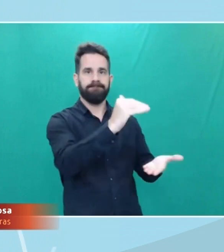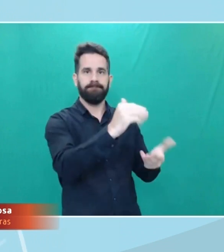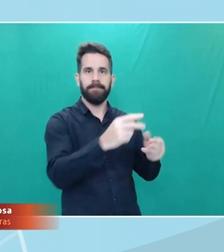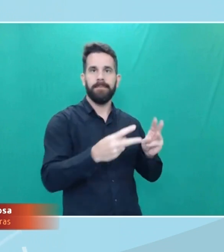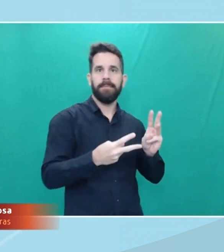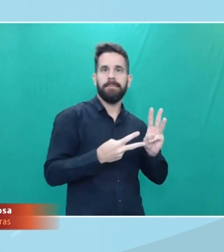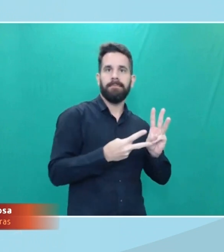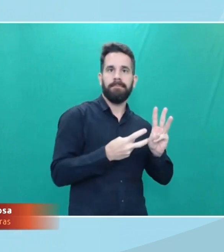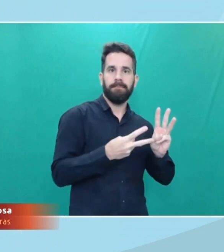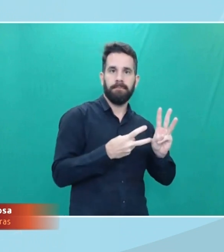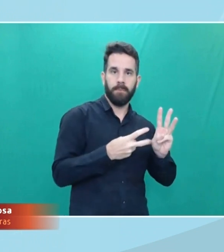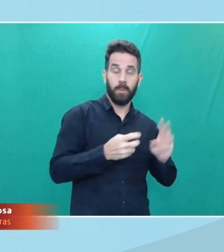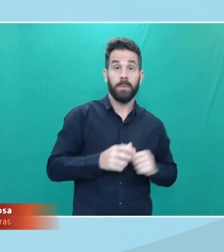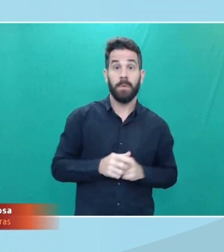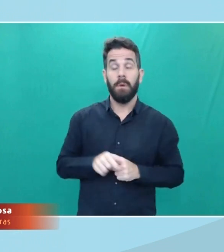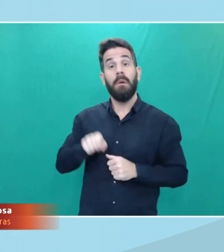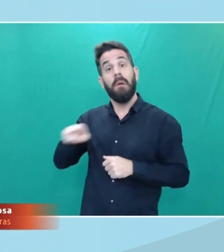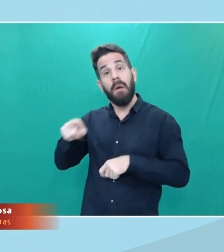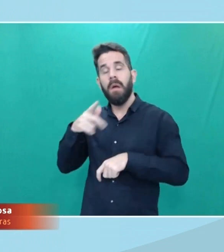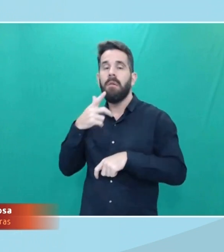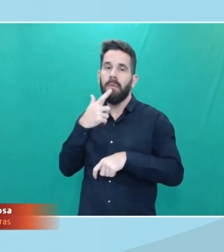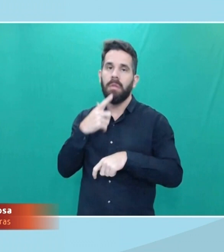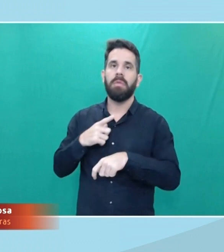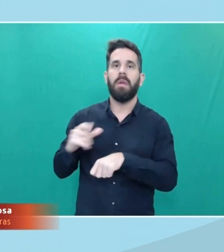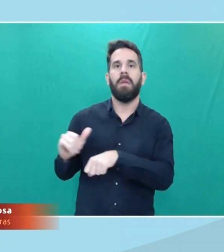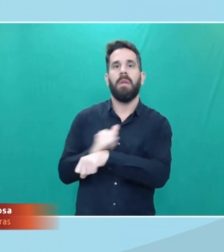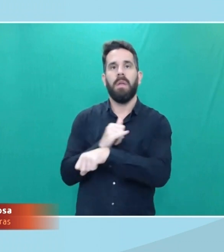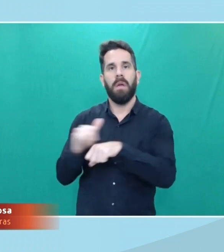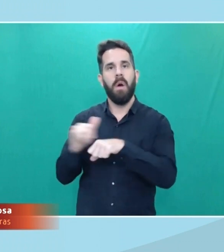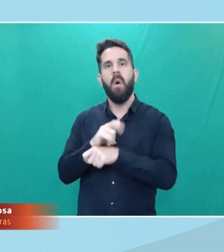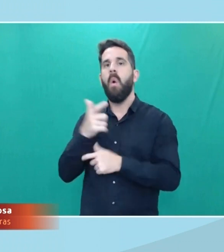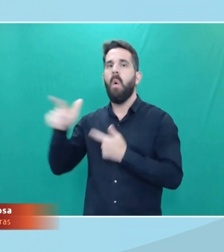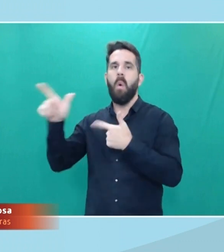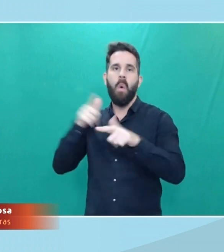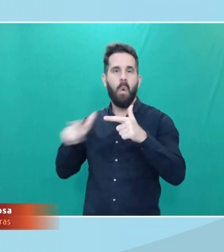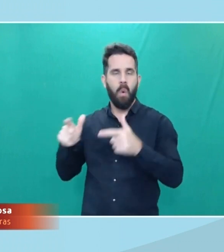tratamento alternativo enquanto o abastecimento não fosse regularizado.